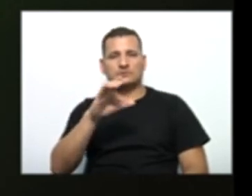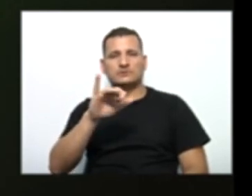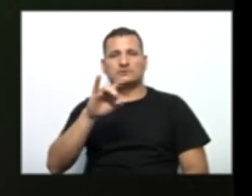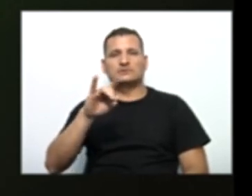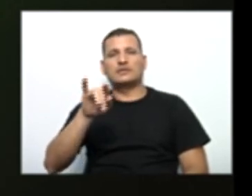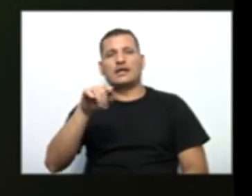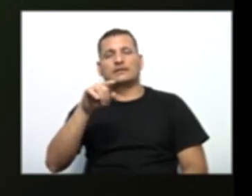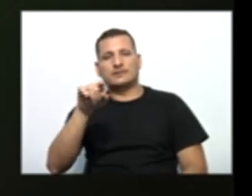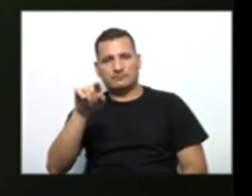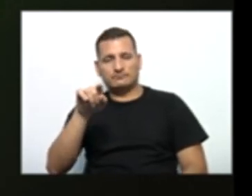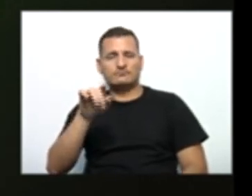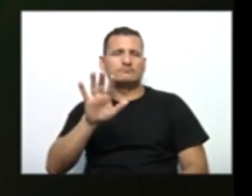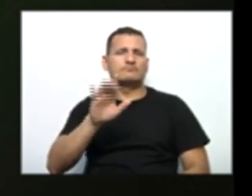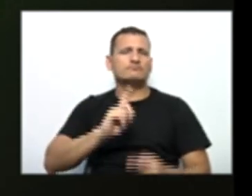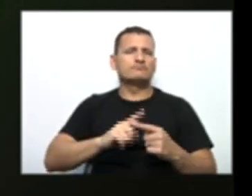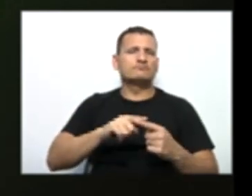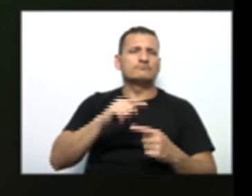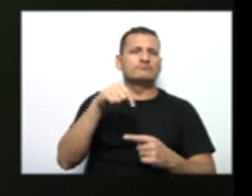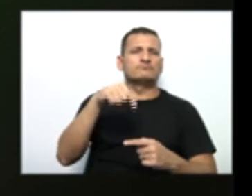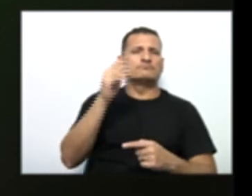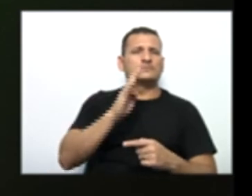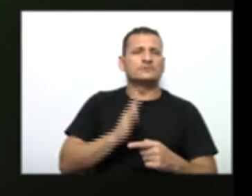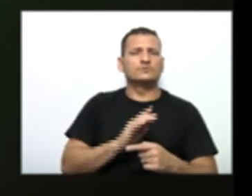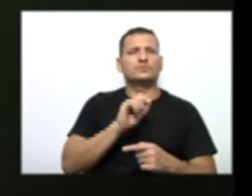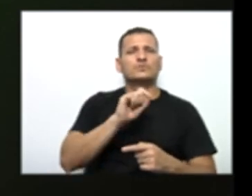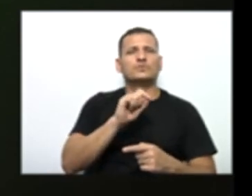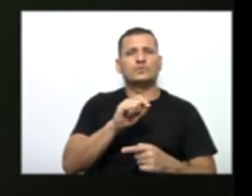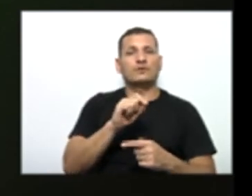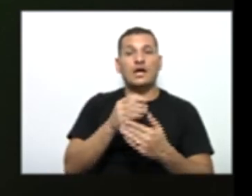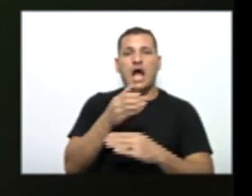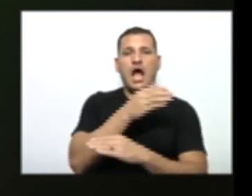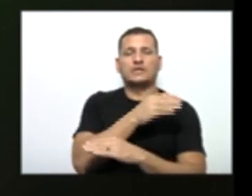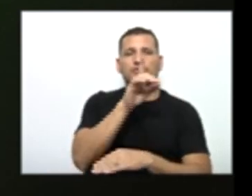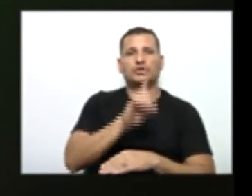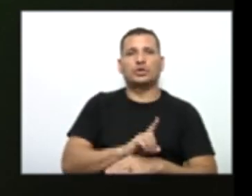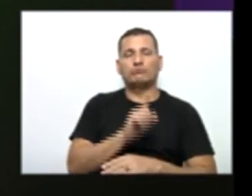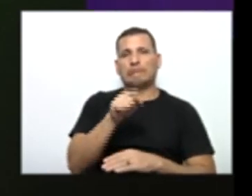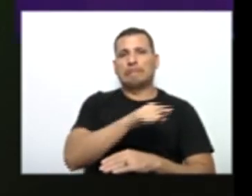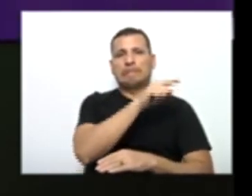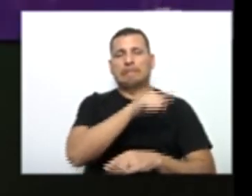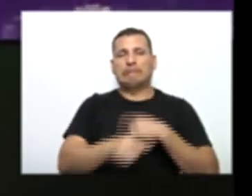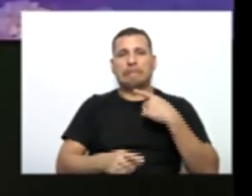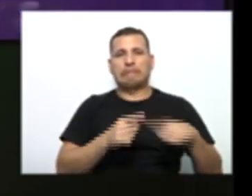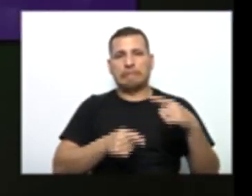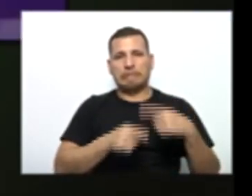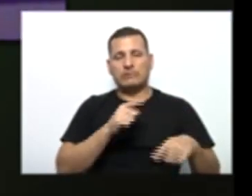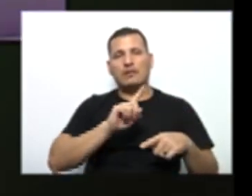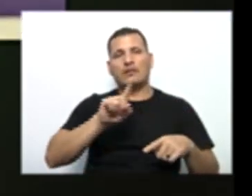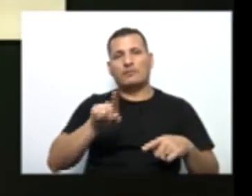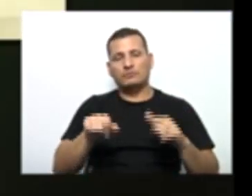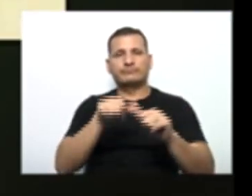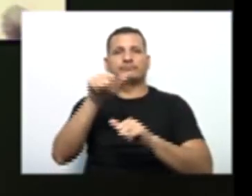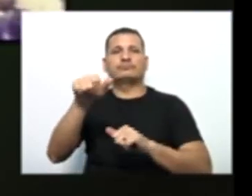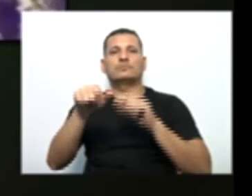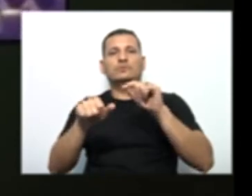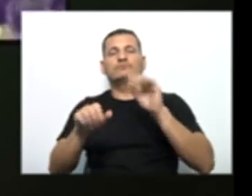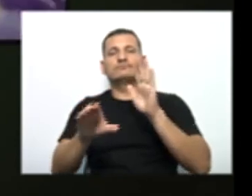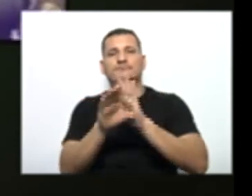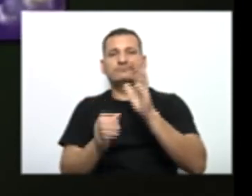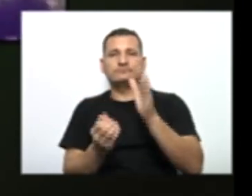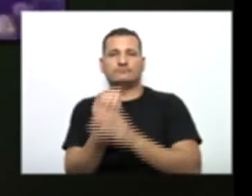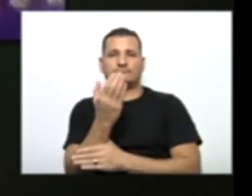valores, quando incorporados à cultura de um povo, se tornam um patrimônio coletivo. Veja um bom exemplo disso. A